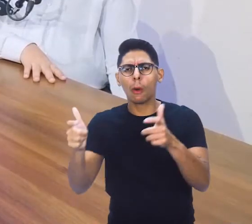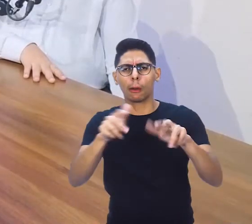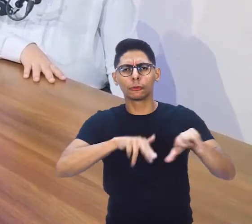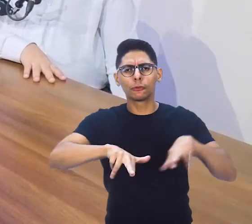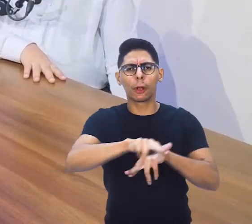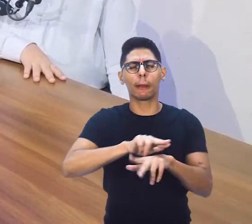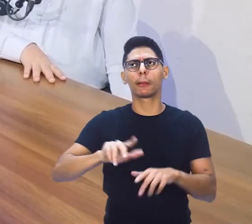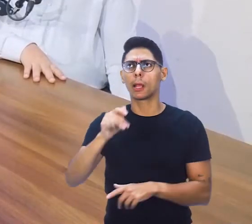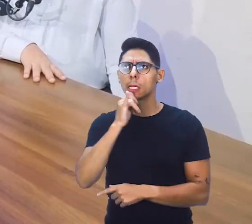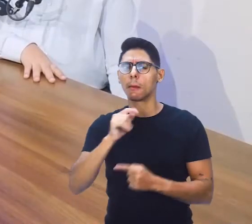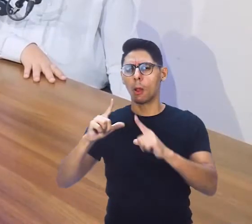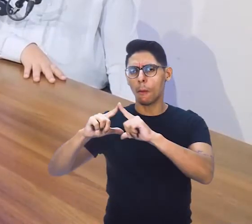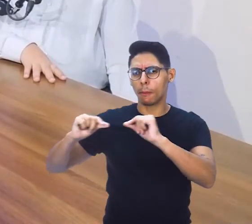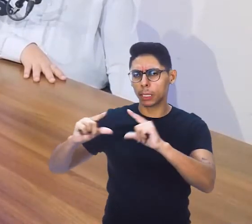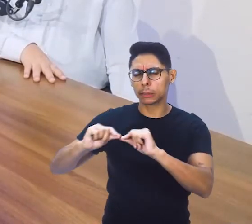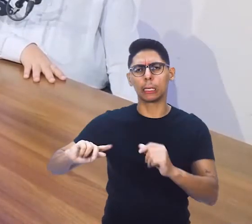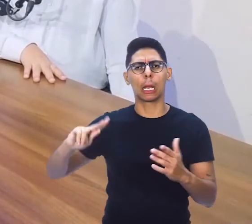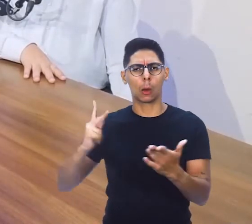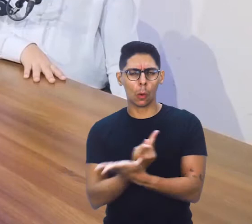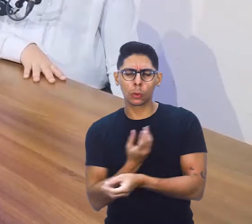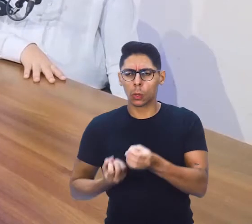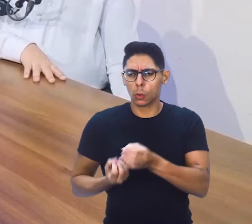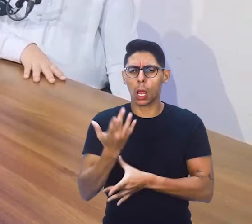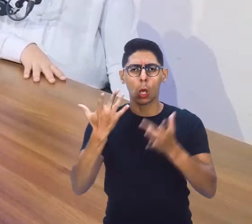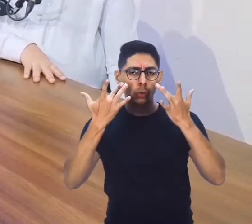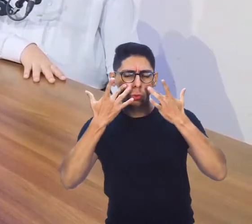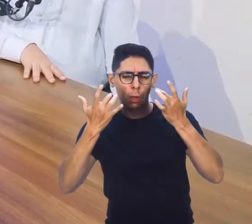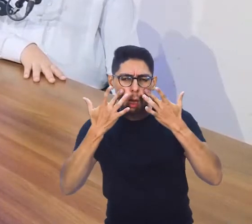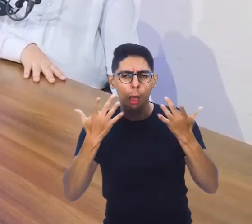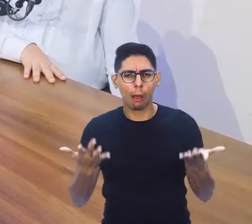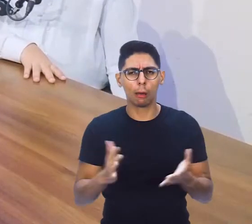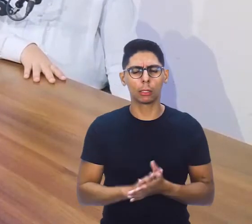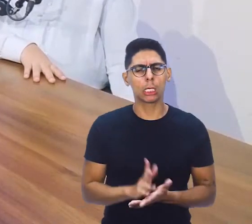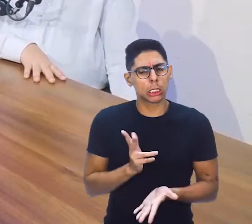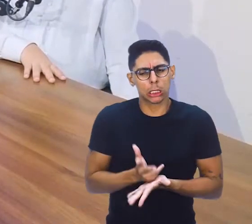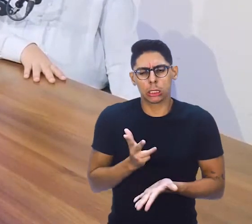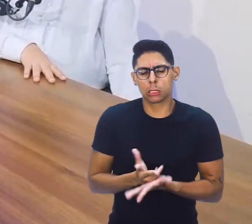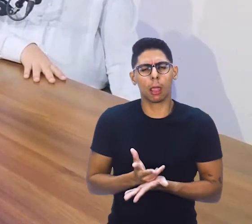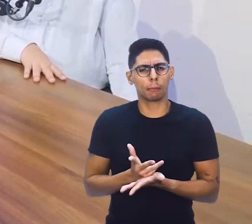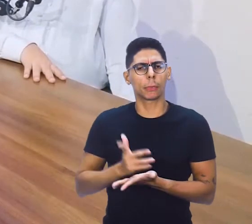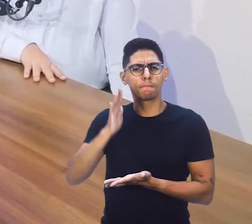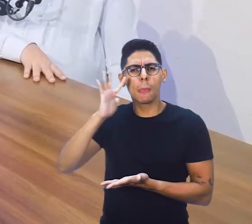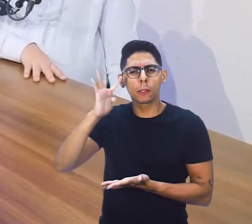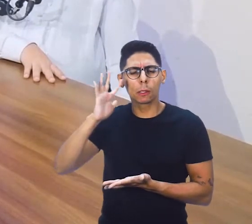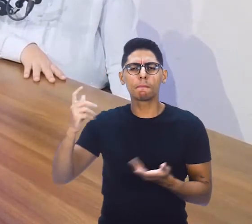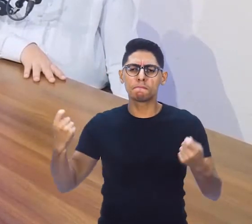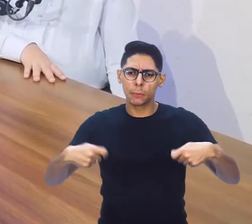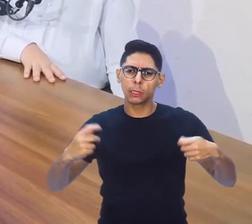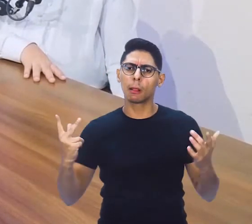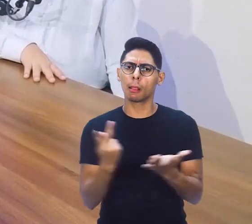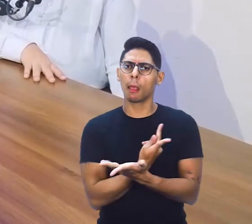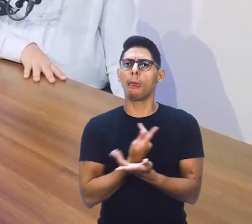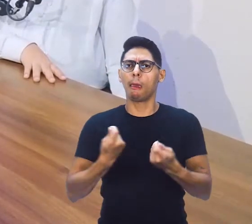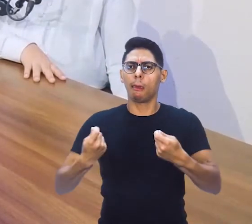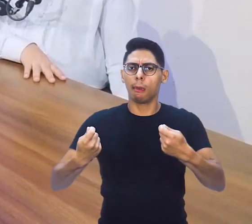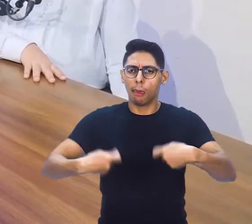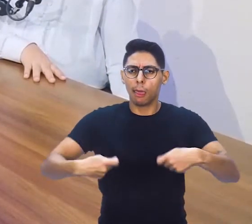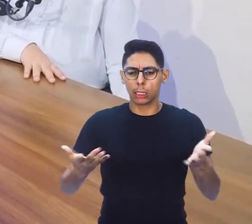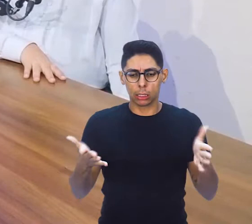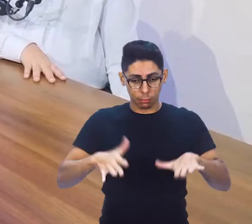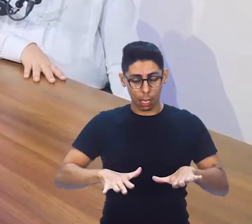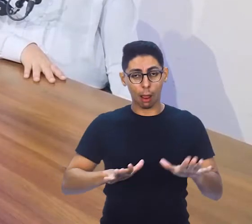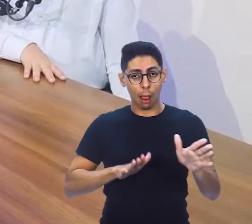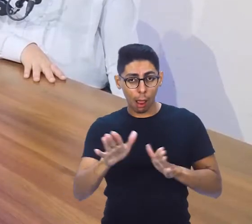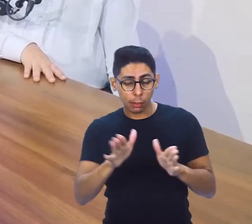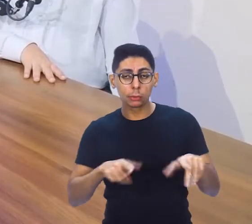já tiveram aí o teatro, e sempre com muita acessibilidade, uns temas bem bacana, com